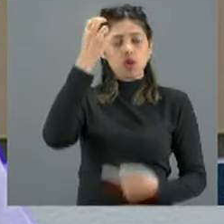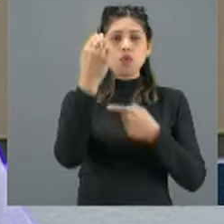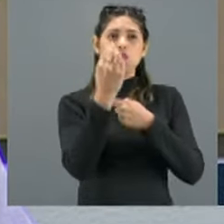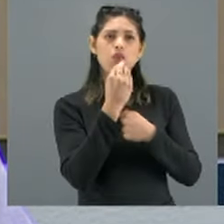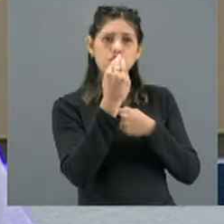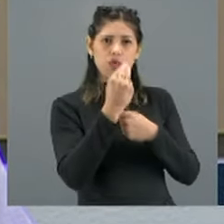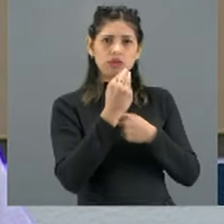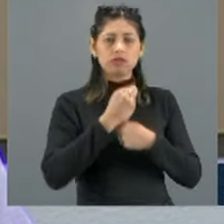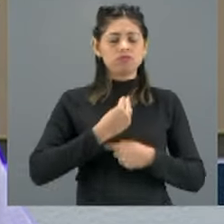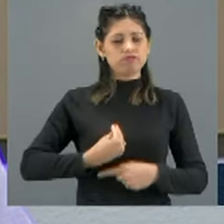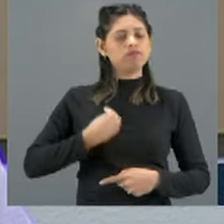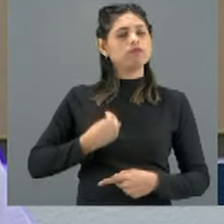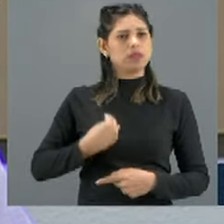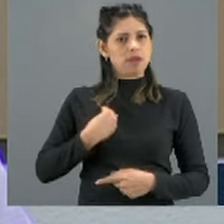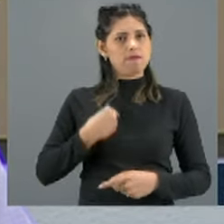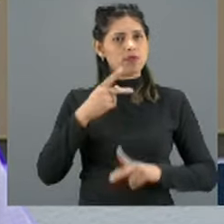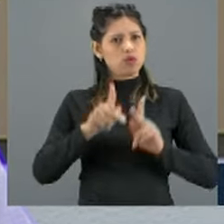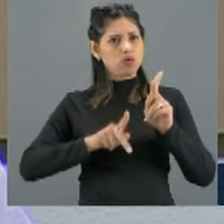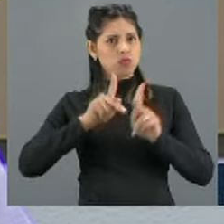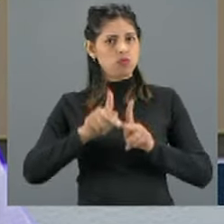vidas.